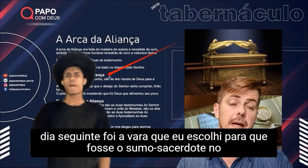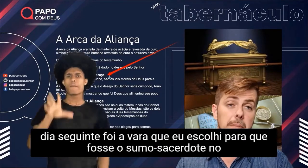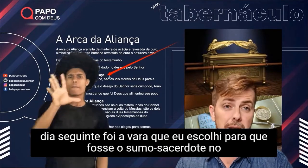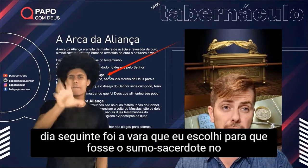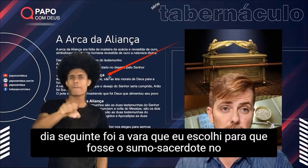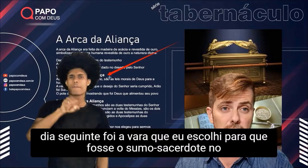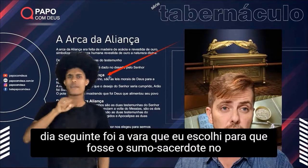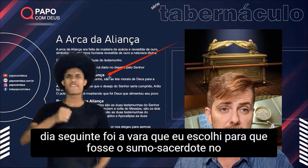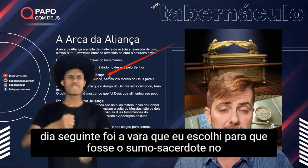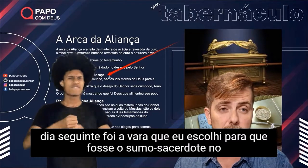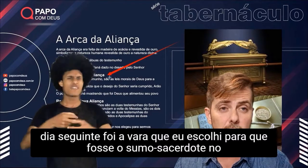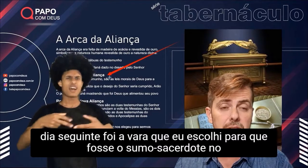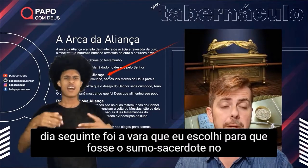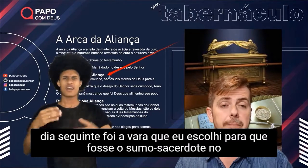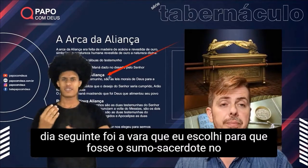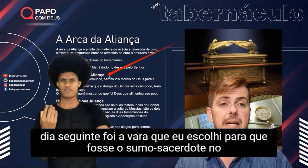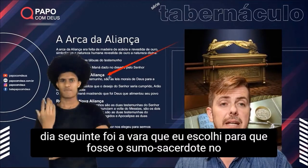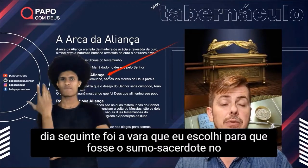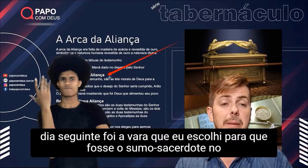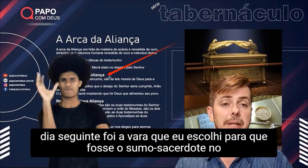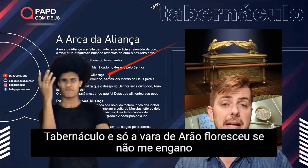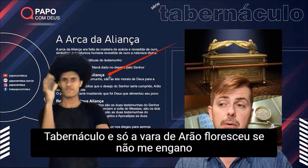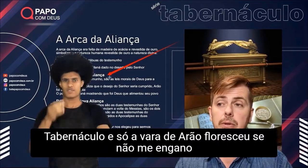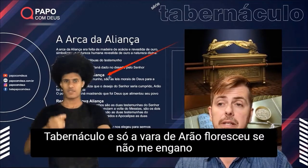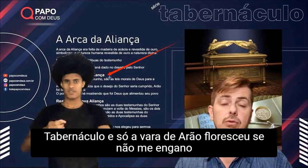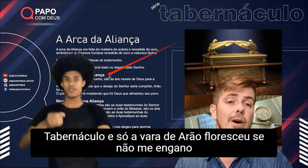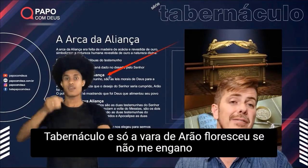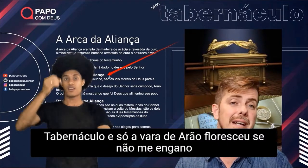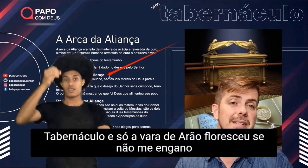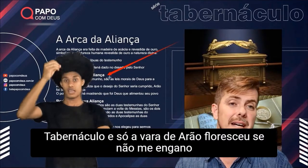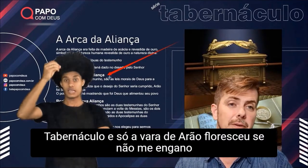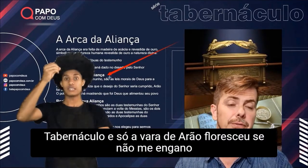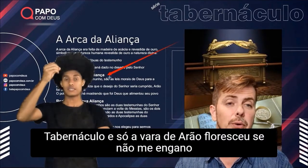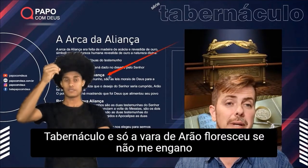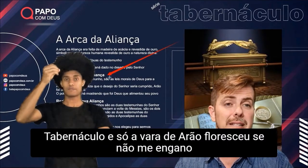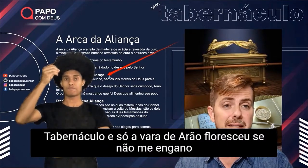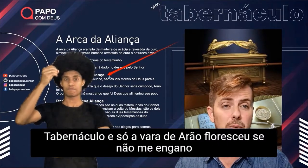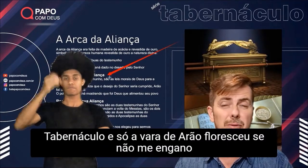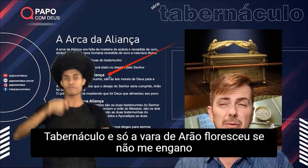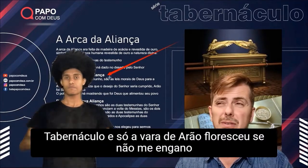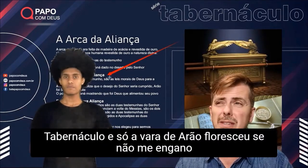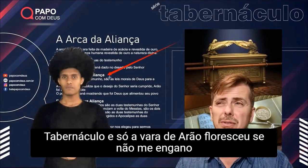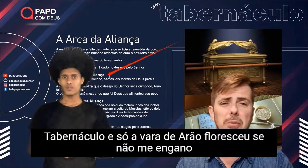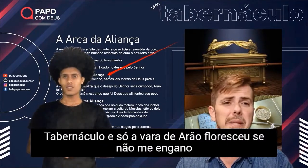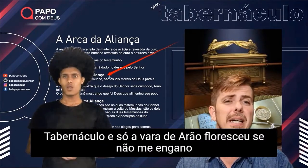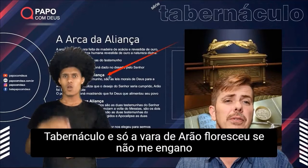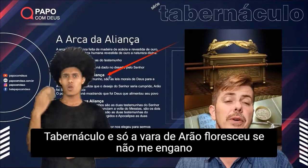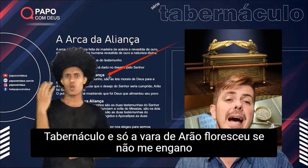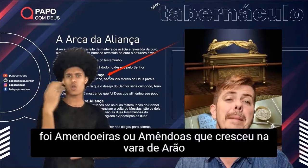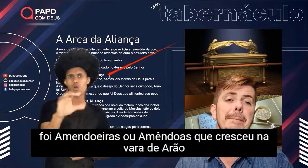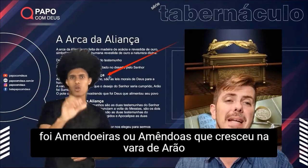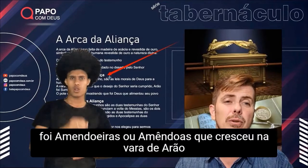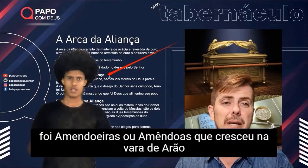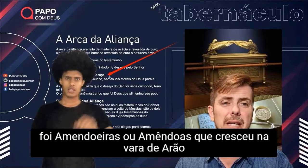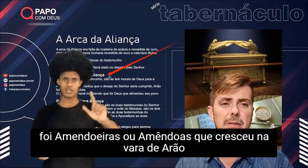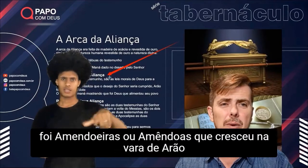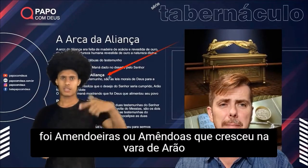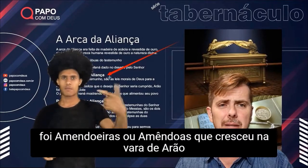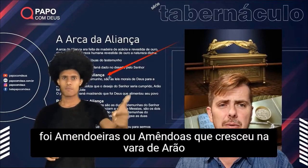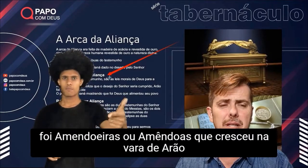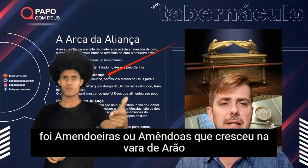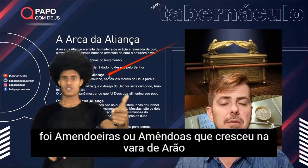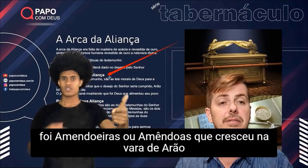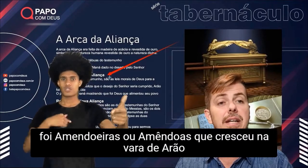eu escolhi para que fosse sumo sacerdote no tabernáculo, e só a vara de Arão floresceu. Inclusive, se não me engano, foi